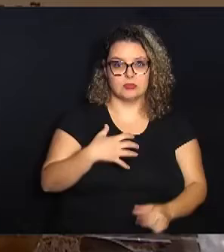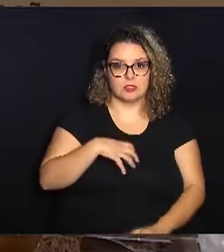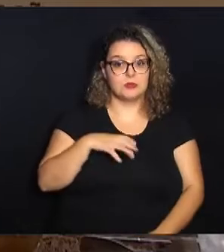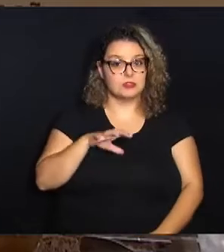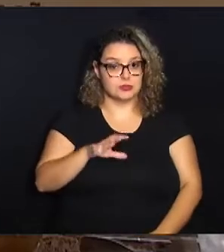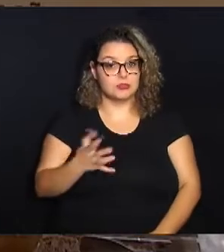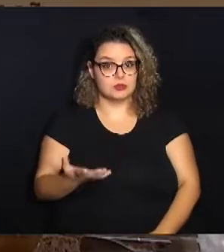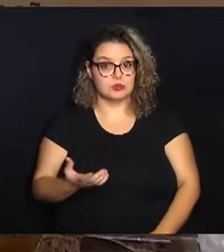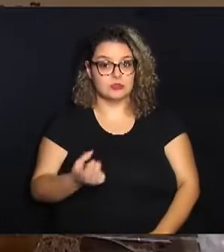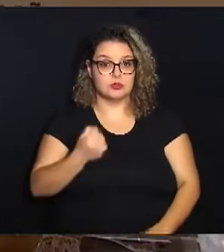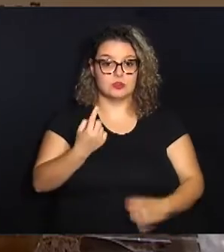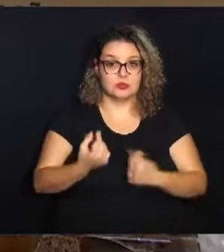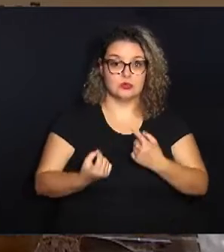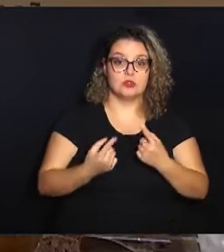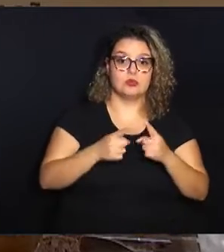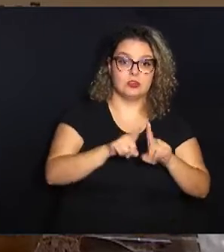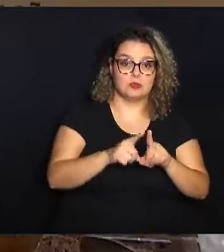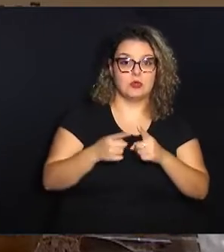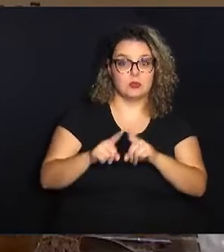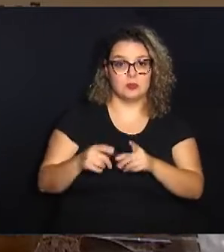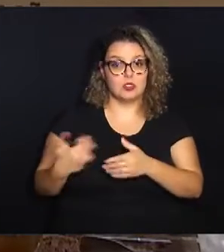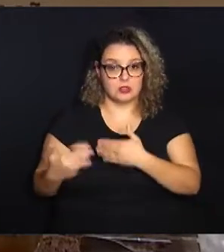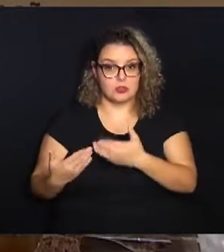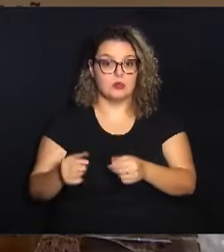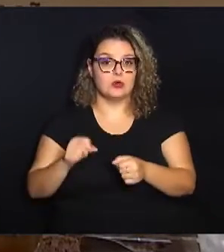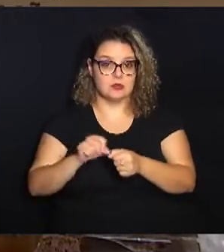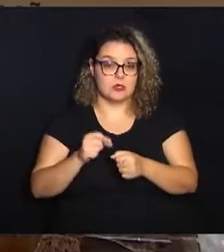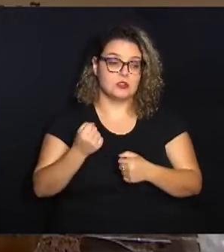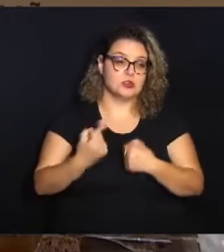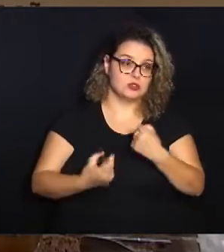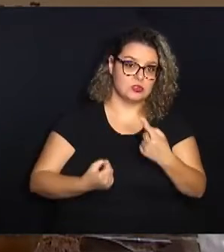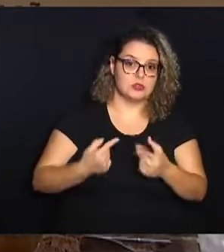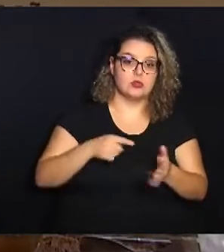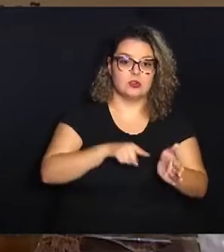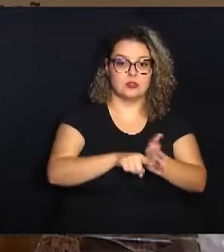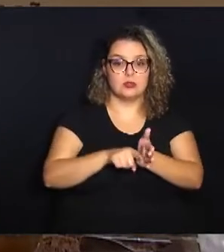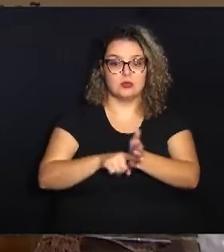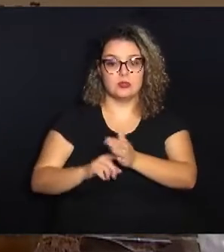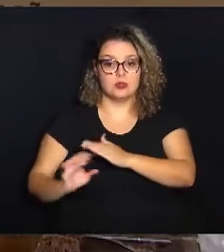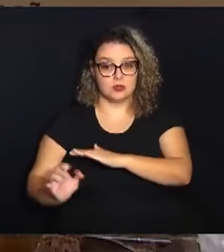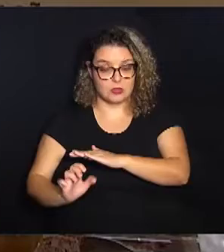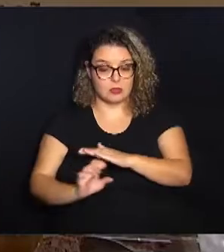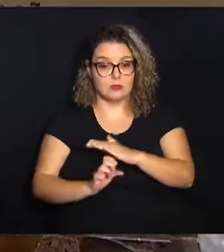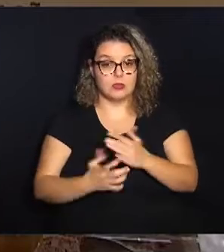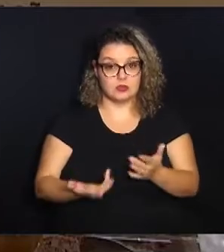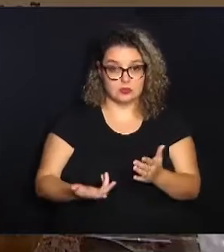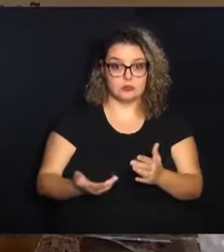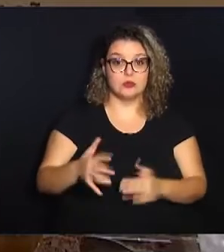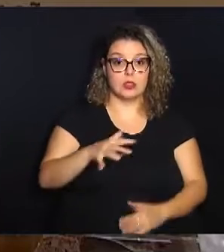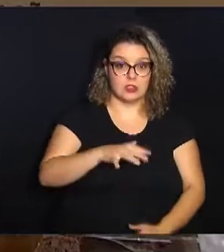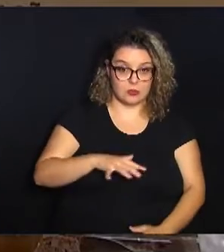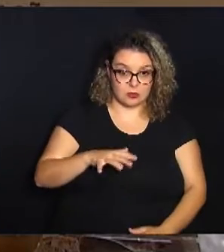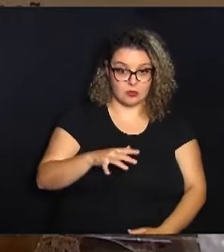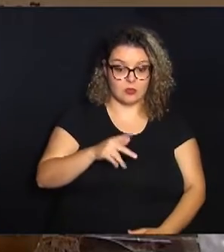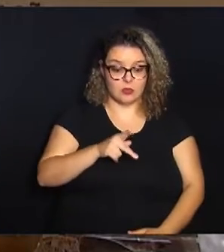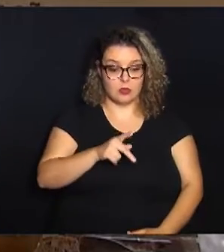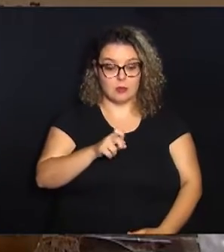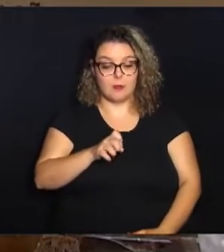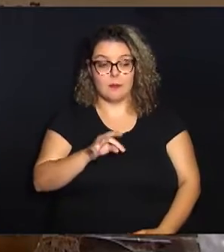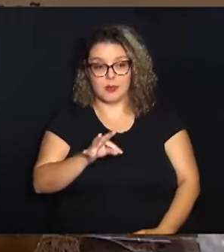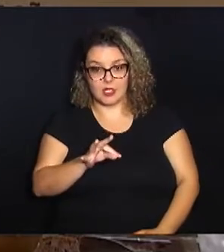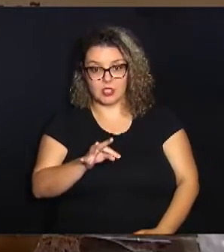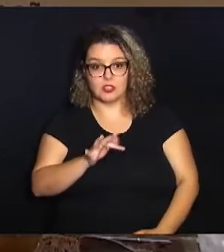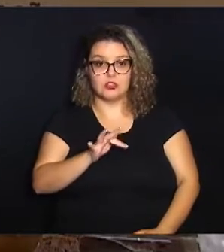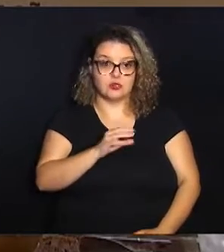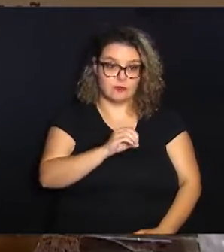com algumas parcerias que estão em andamento. Estamos fazendo algumas pesquisas com empresas no segmento também de pet food e também